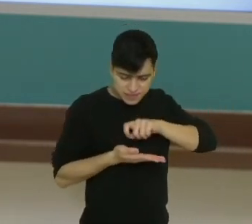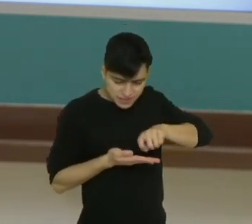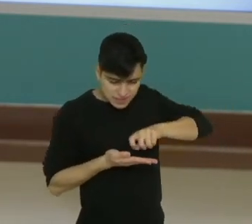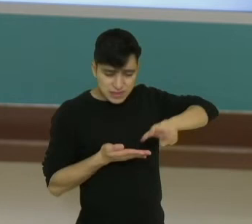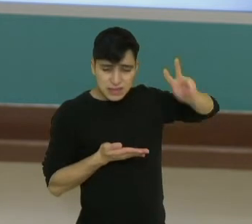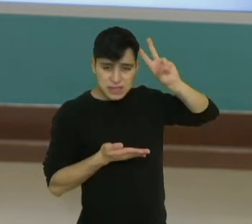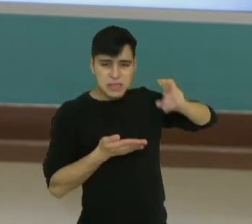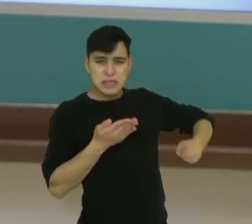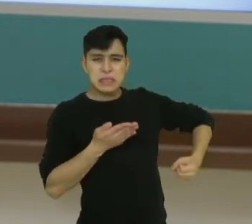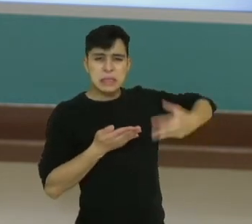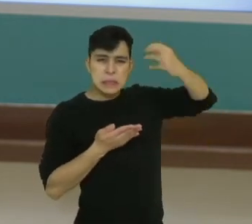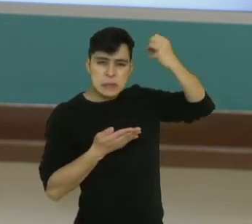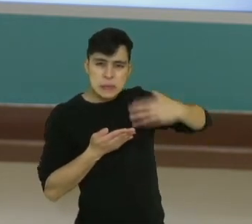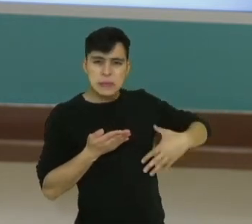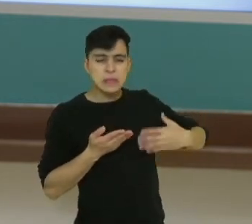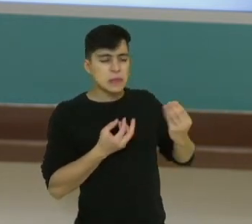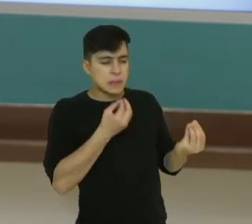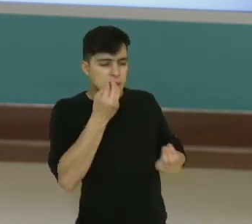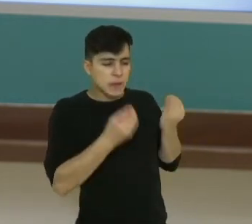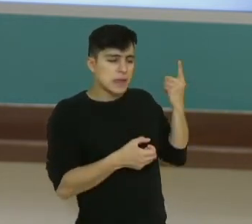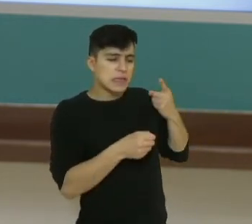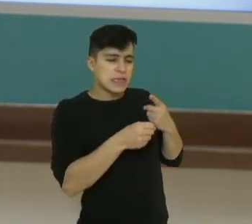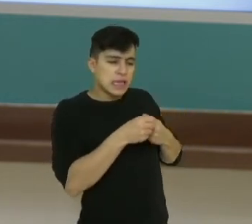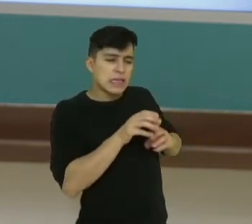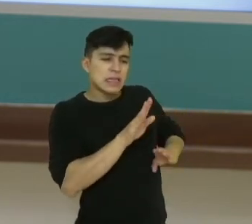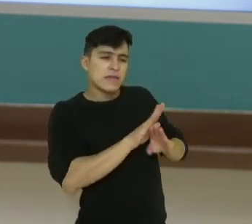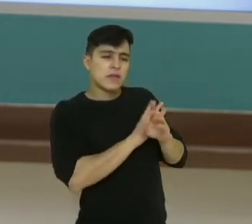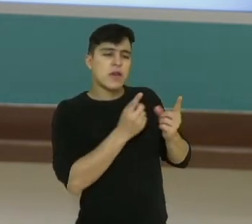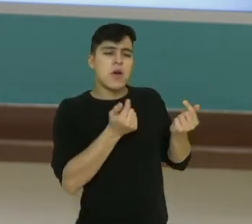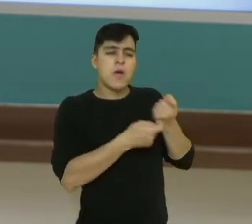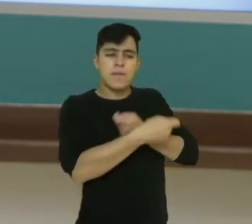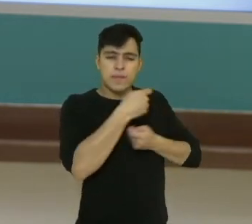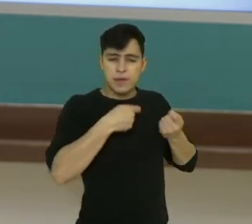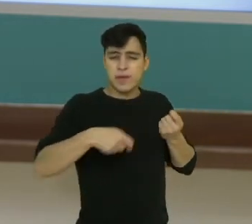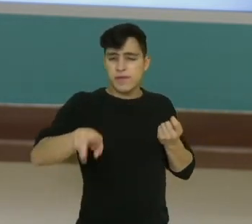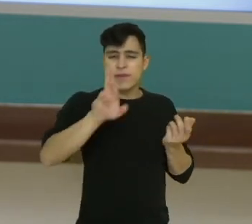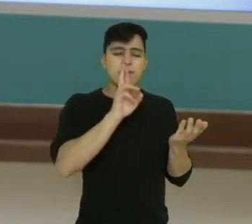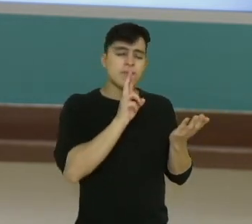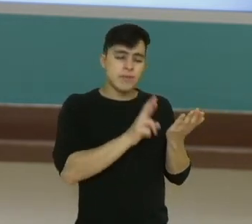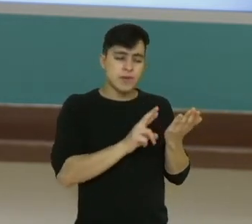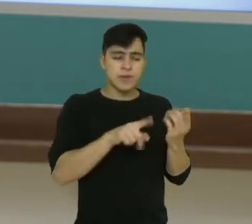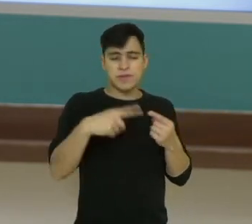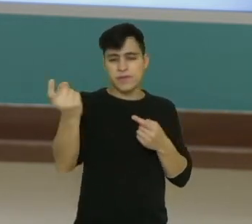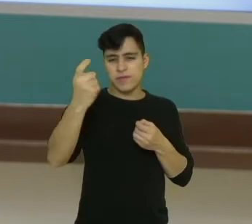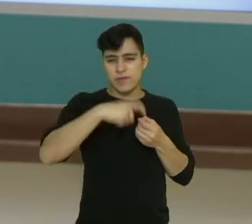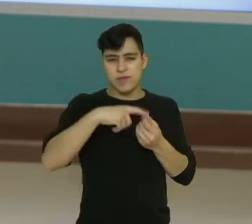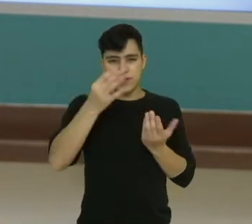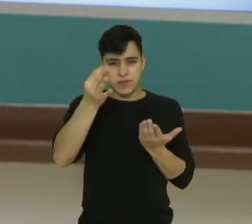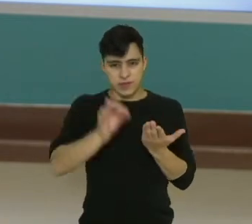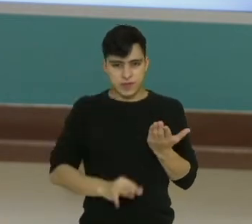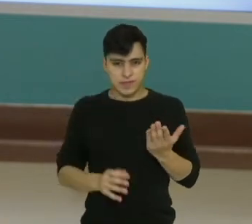falou aqui sobre o desenvolvimento da cidade, do comércio, vão responder e nós voltamos com a correção.